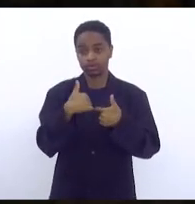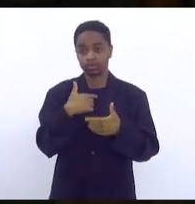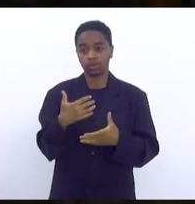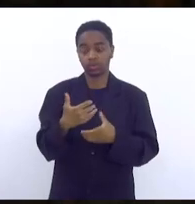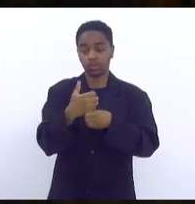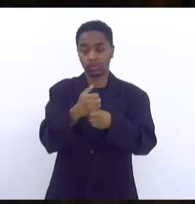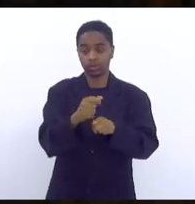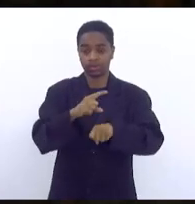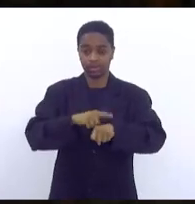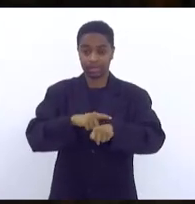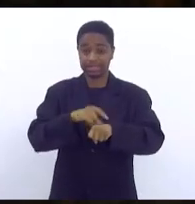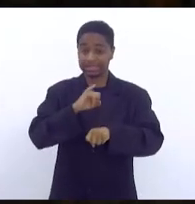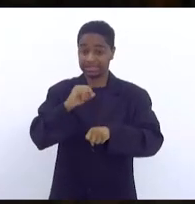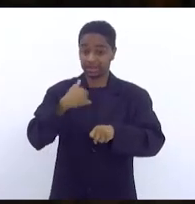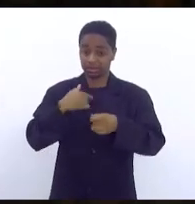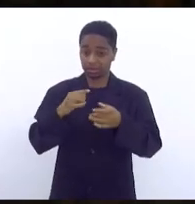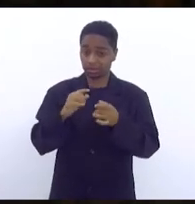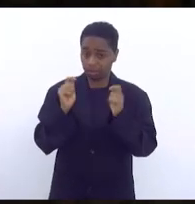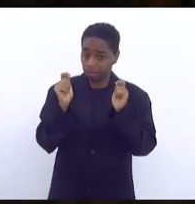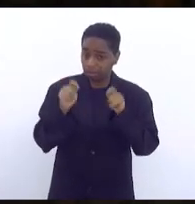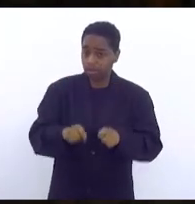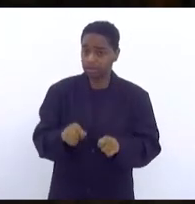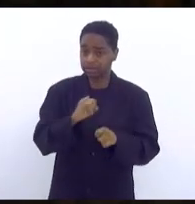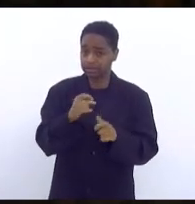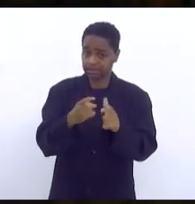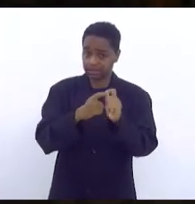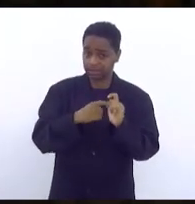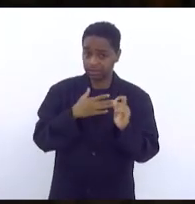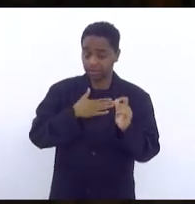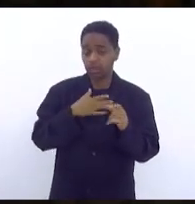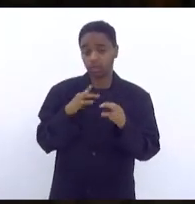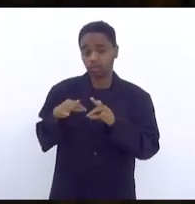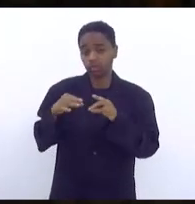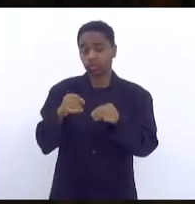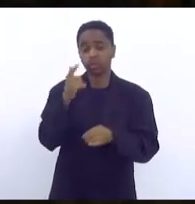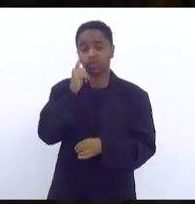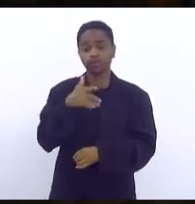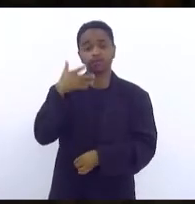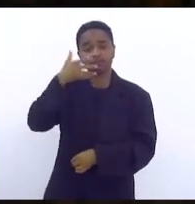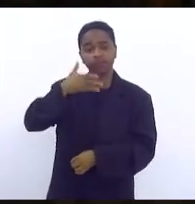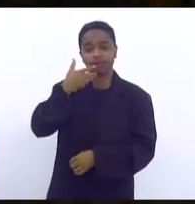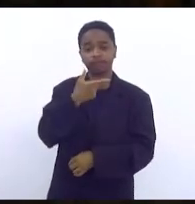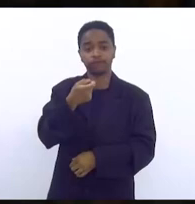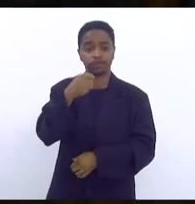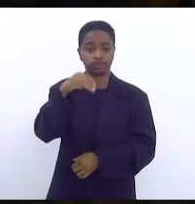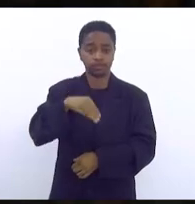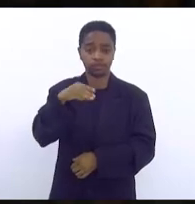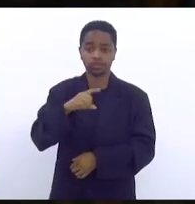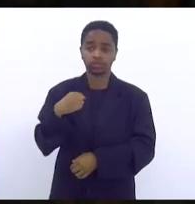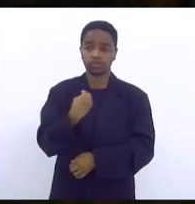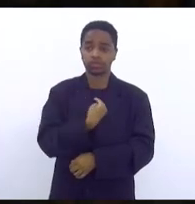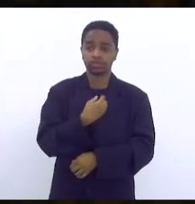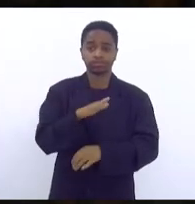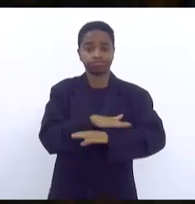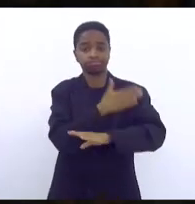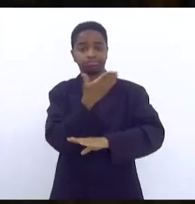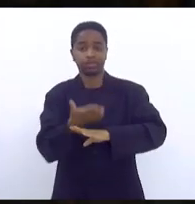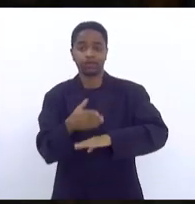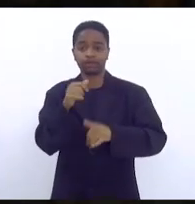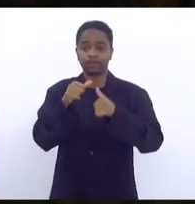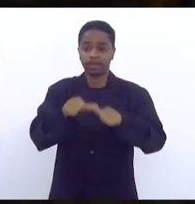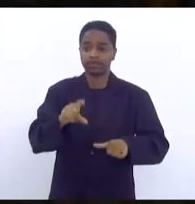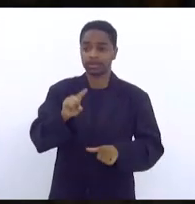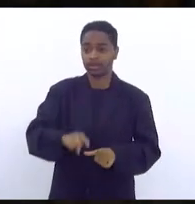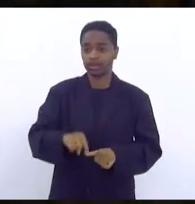do tempo se eu pudesse se dependesse de mim todo mundo falava 20 minutos e a gente ficava 24 horas aqui fazendo